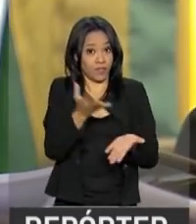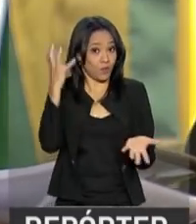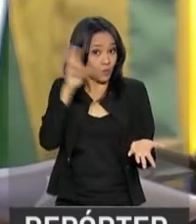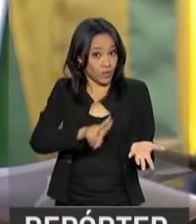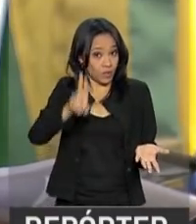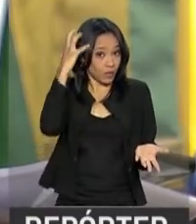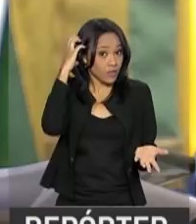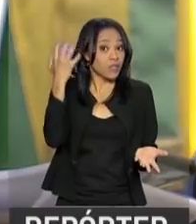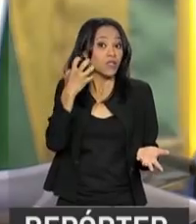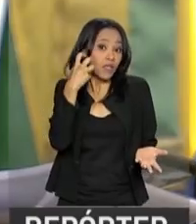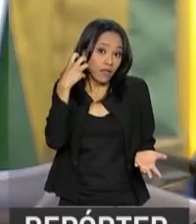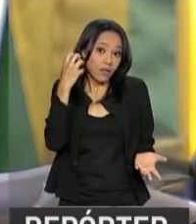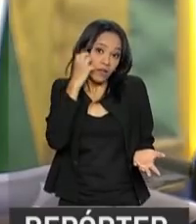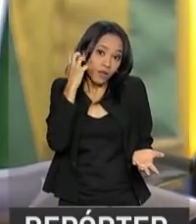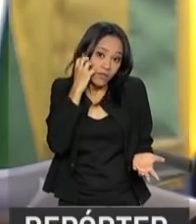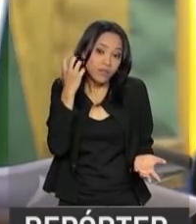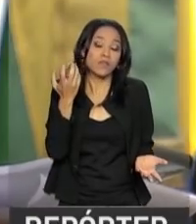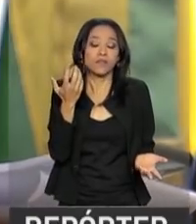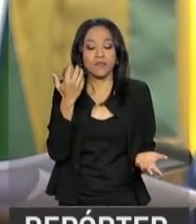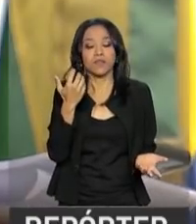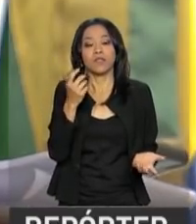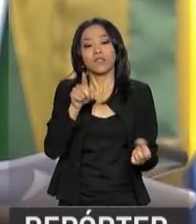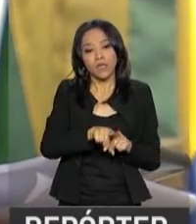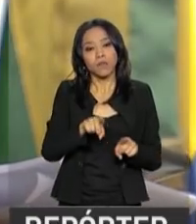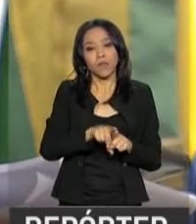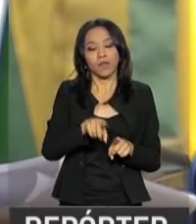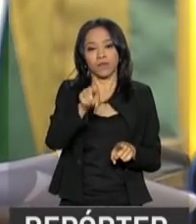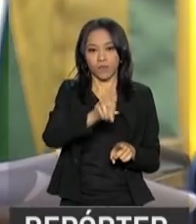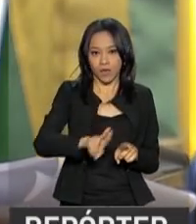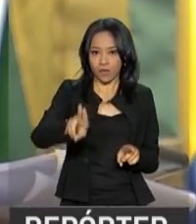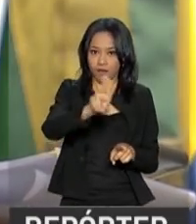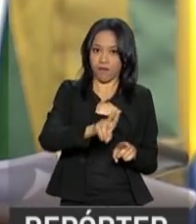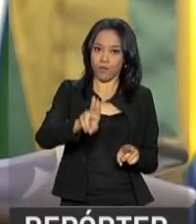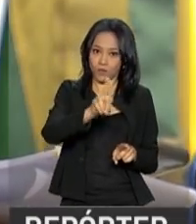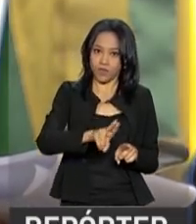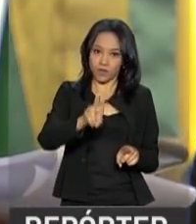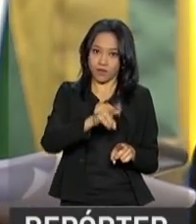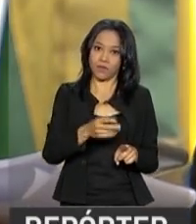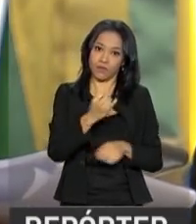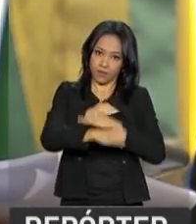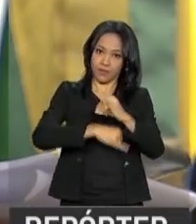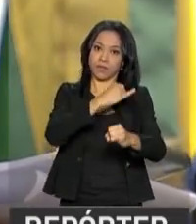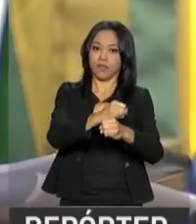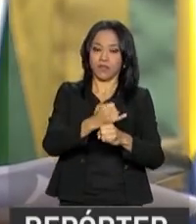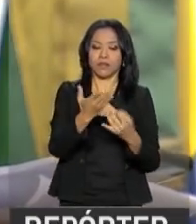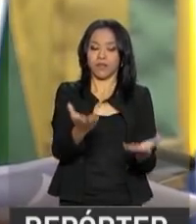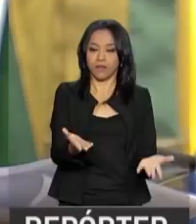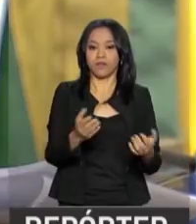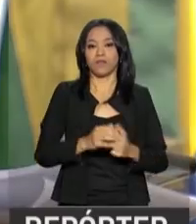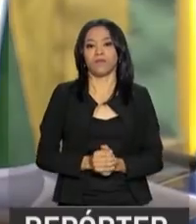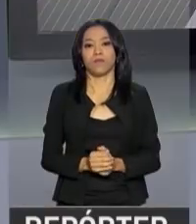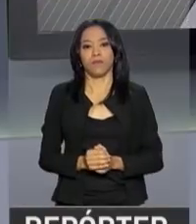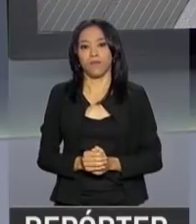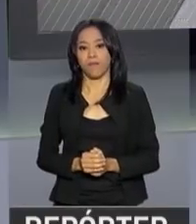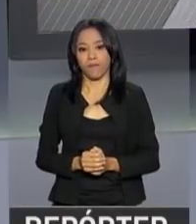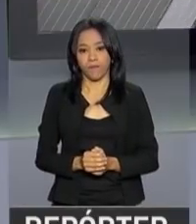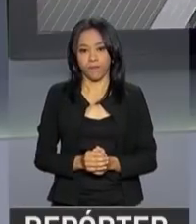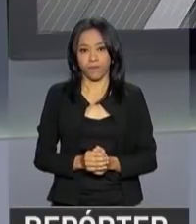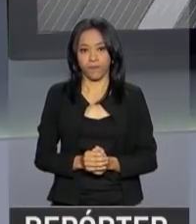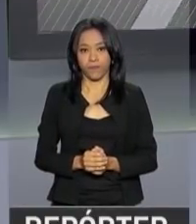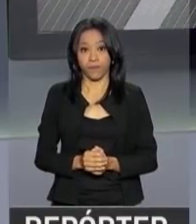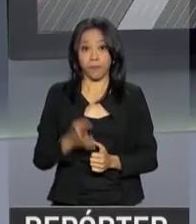mas também para a operação da tele fazendo na acessando banda larga com os terminais móveis